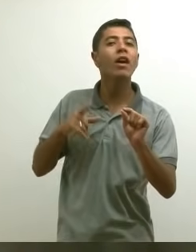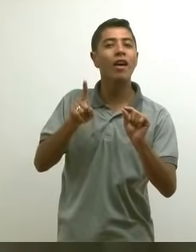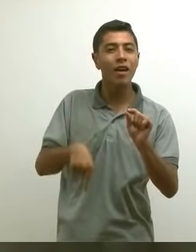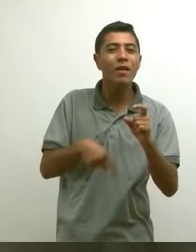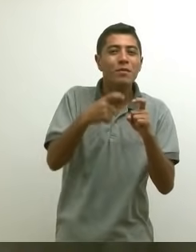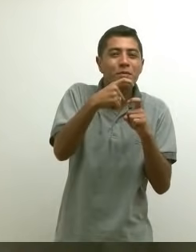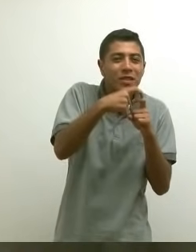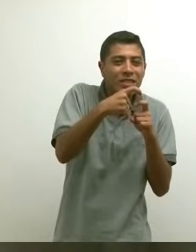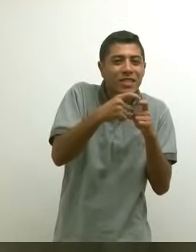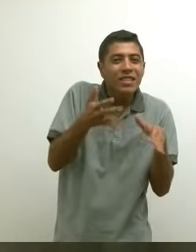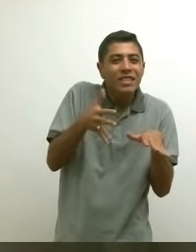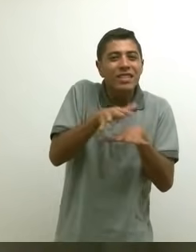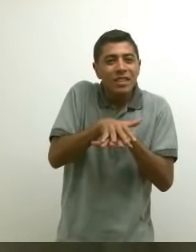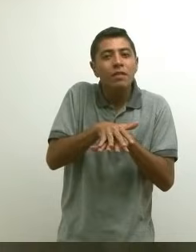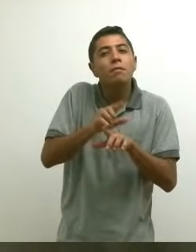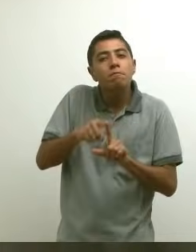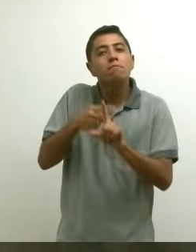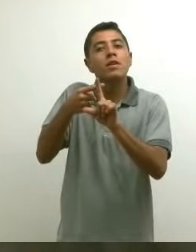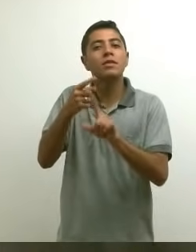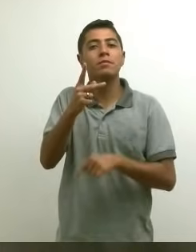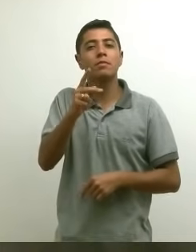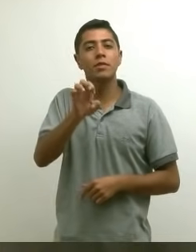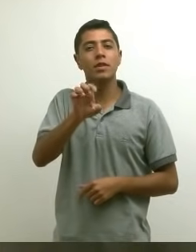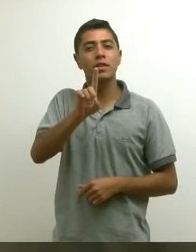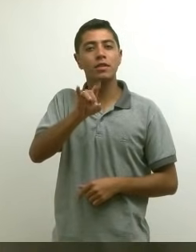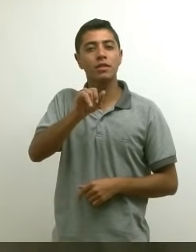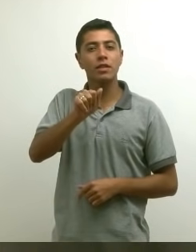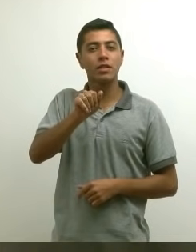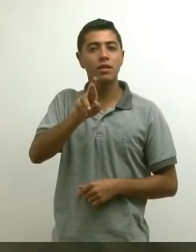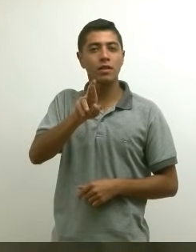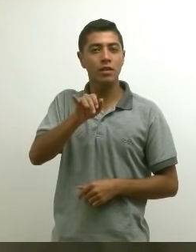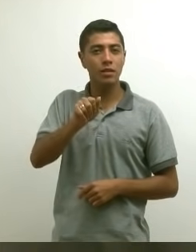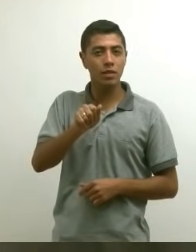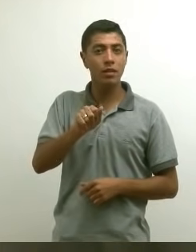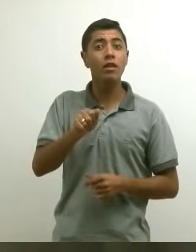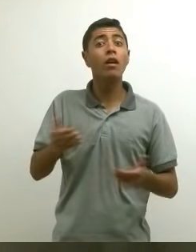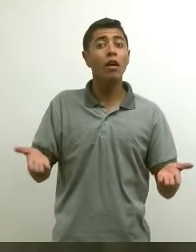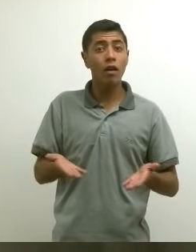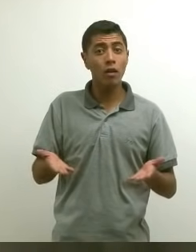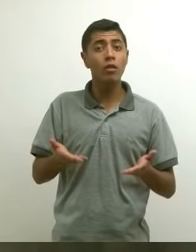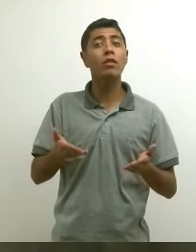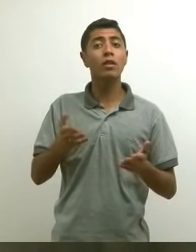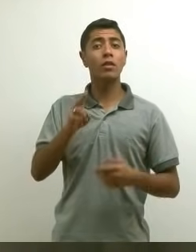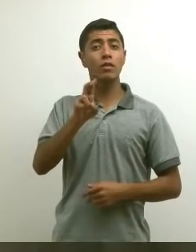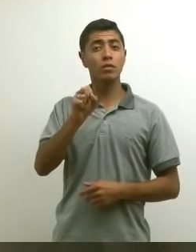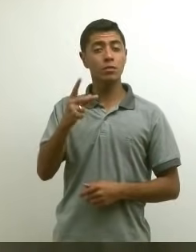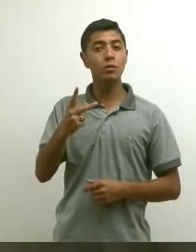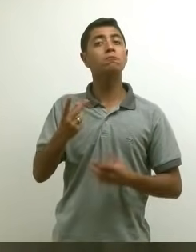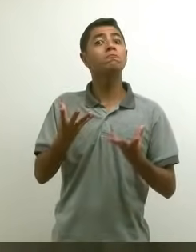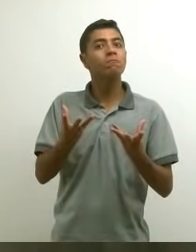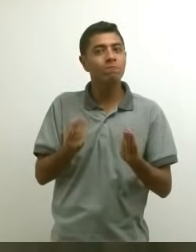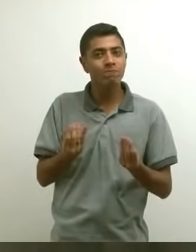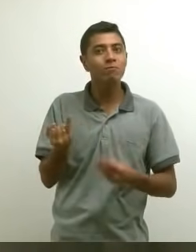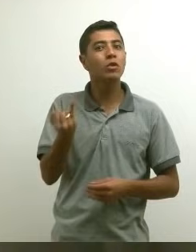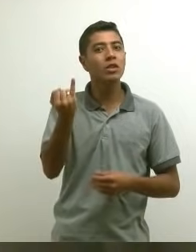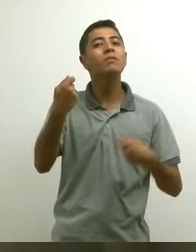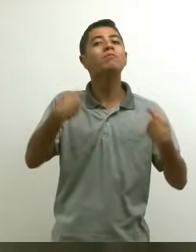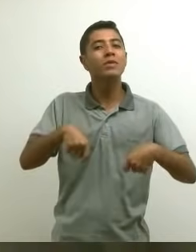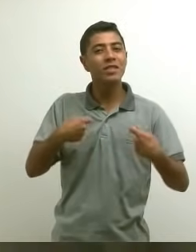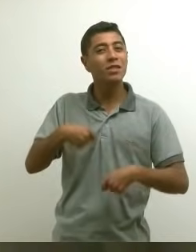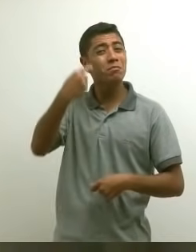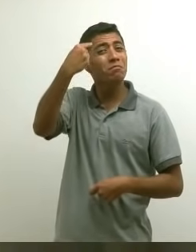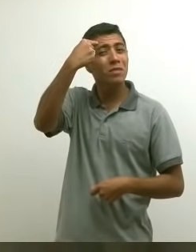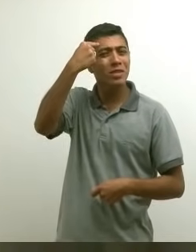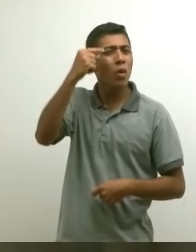dentro da pediatria a gente na usp está num momento muito auspicioso muito interessante de rever o conceito de saúde